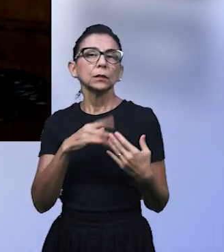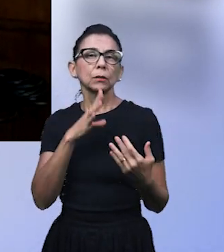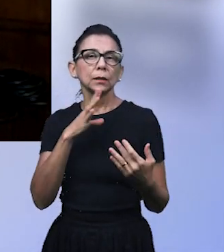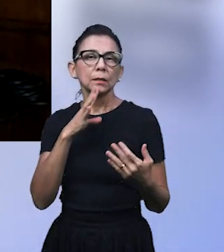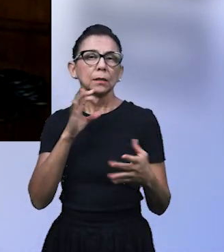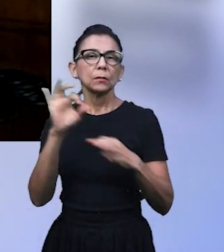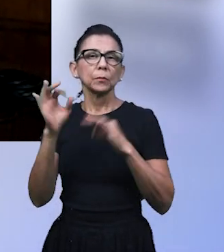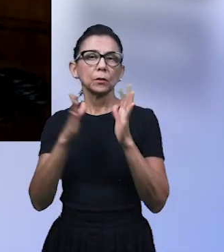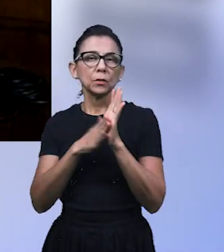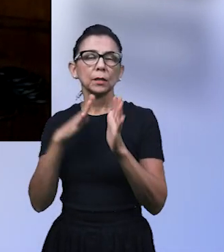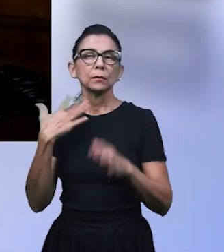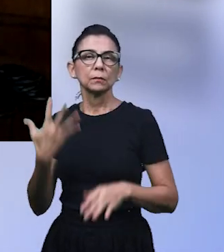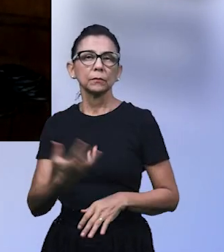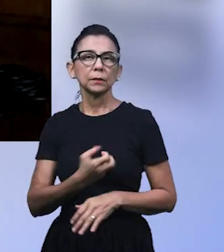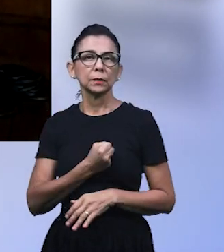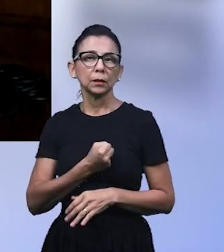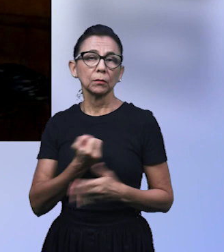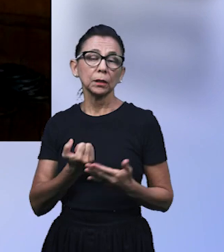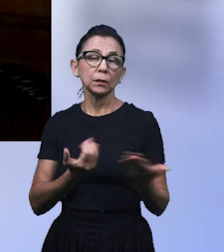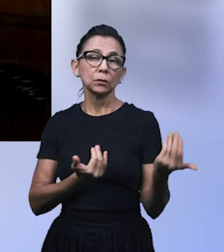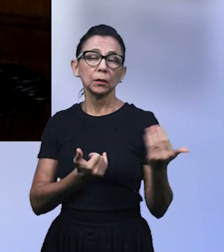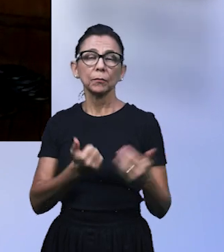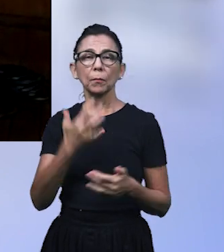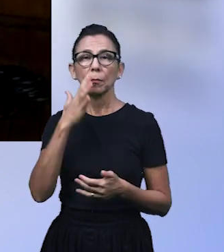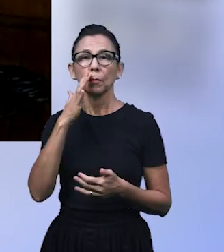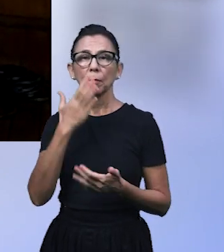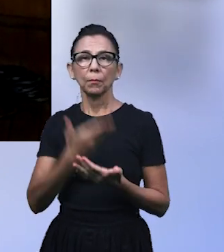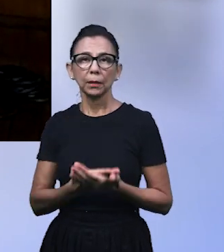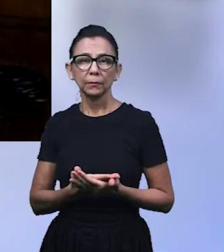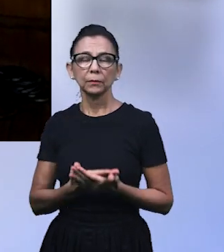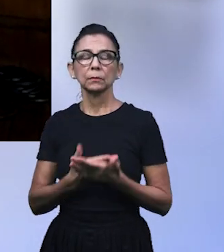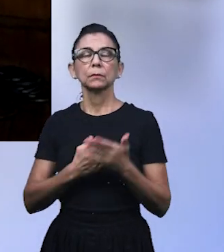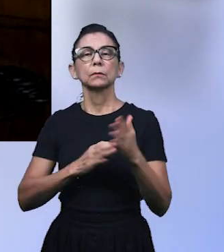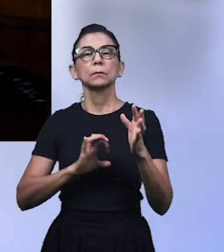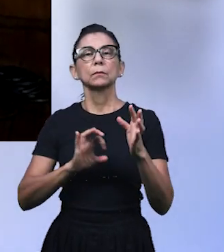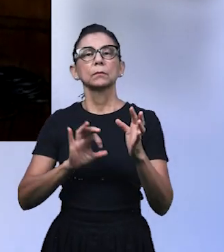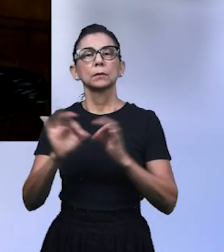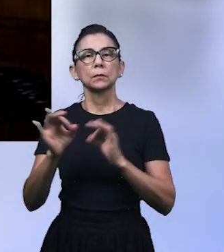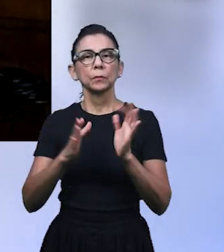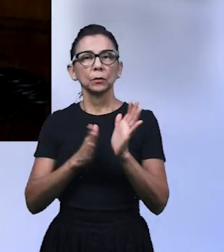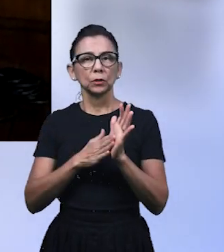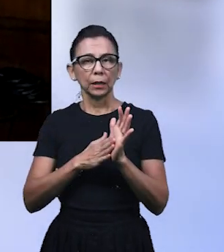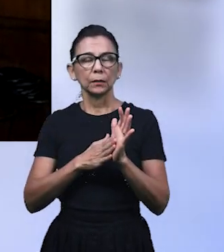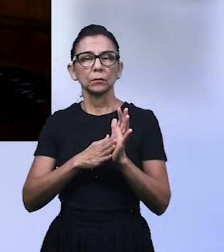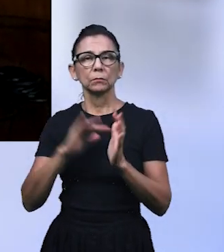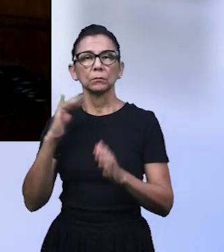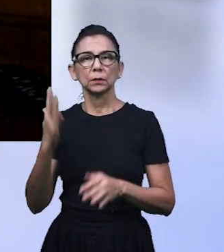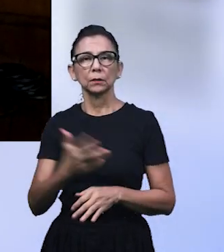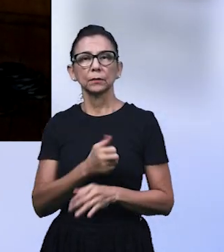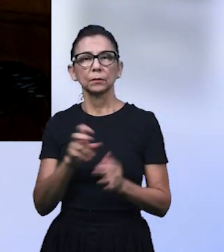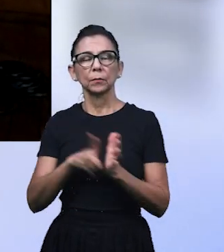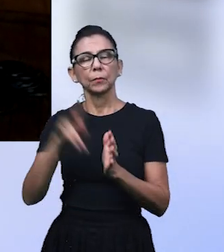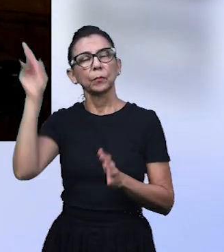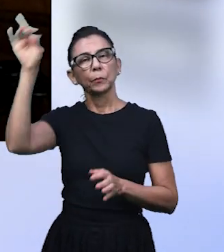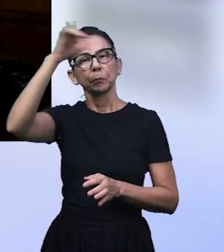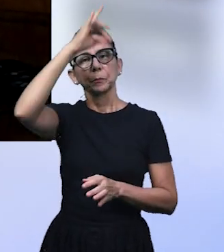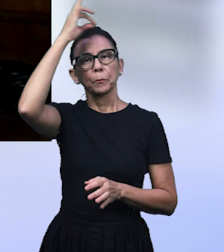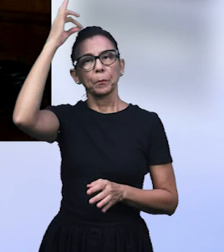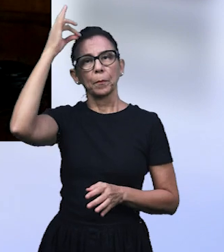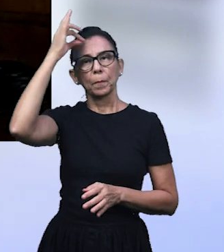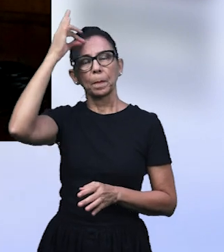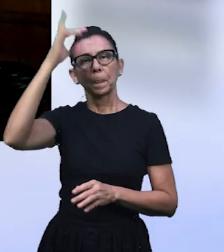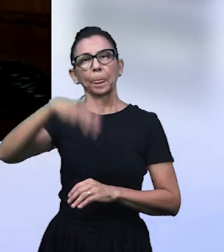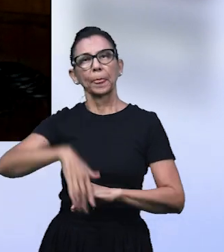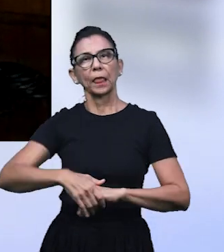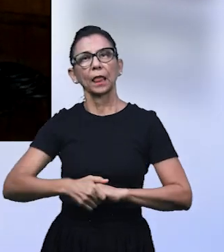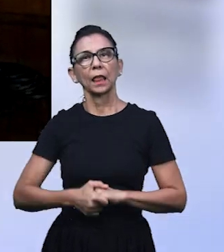aqui, com a operação do Espírito Santo no nosso meio. Nós estamos alegres com esse trabalho que a obra tem realizado com o